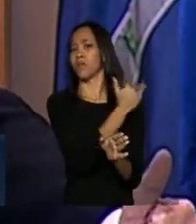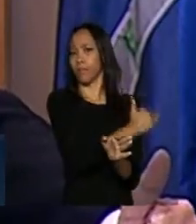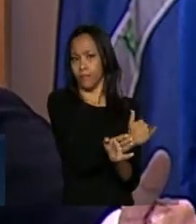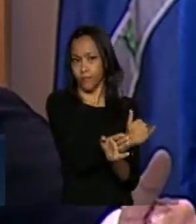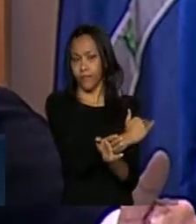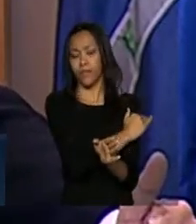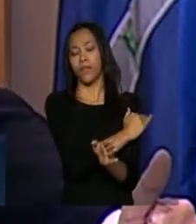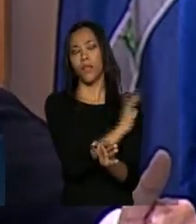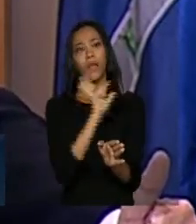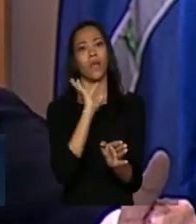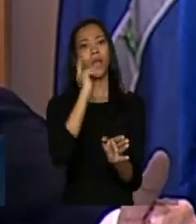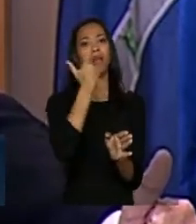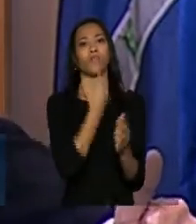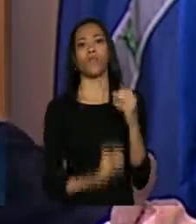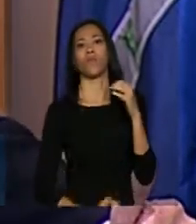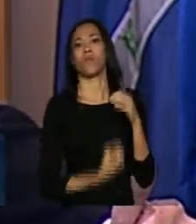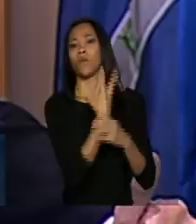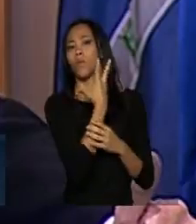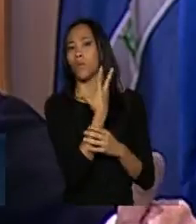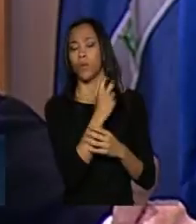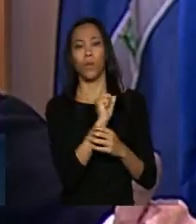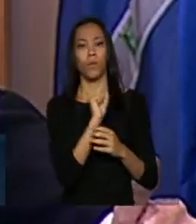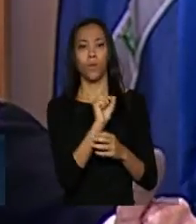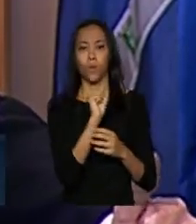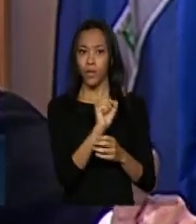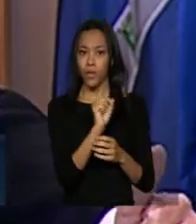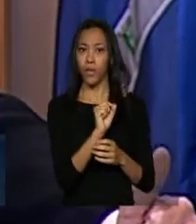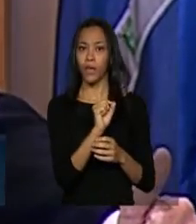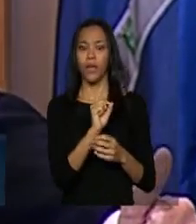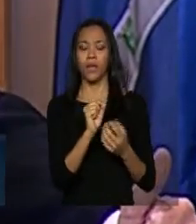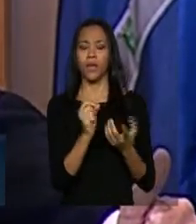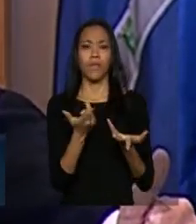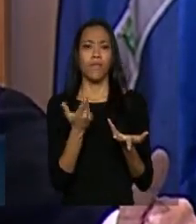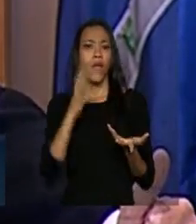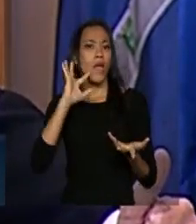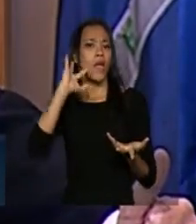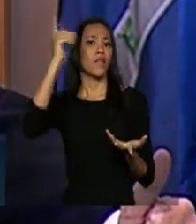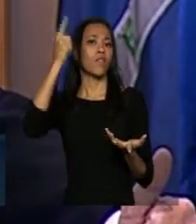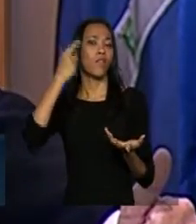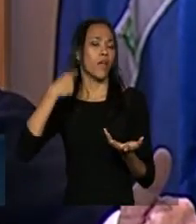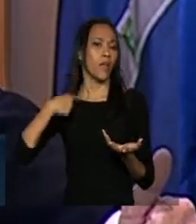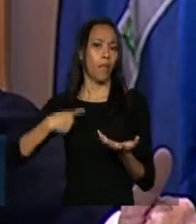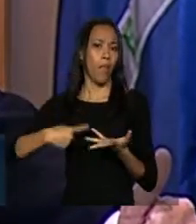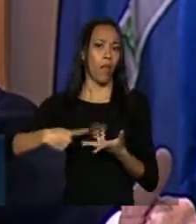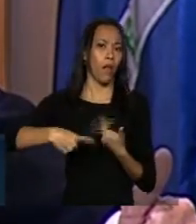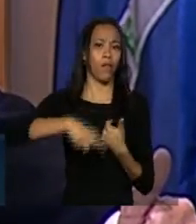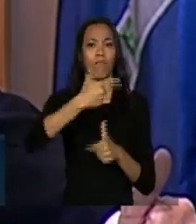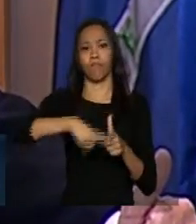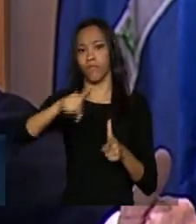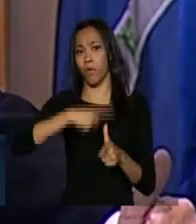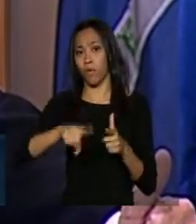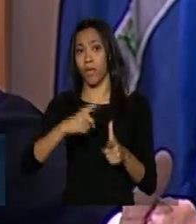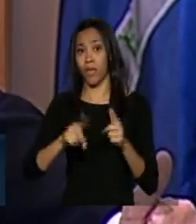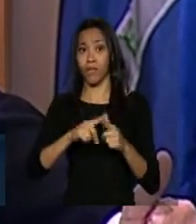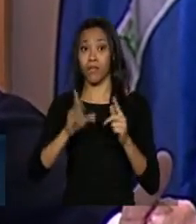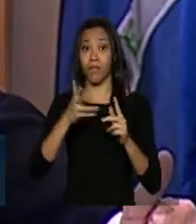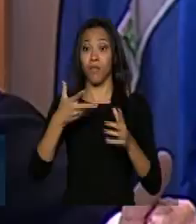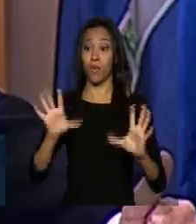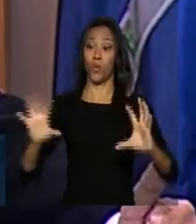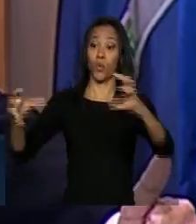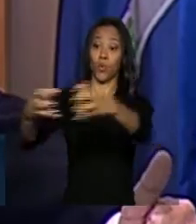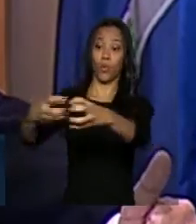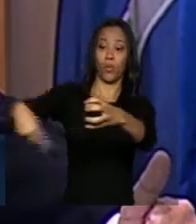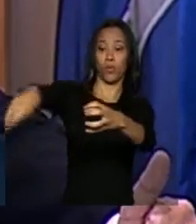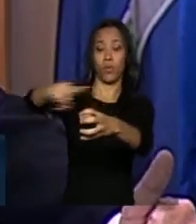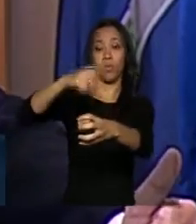investir fortemente na construção de soluções para um segmento tão importante que era a melhoria